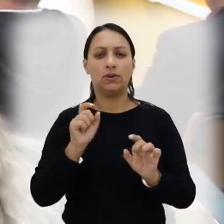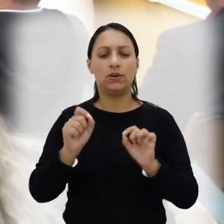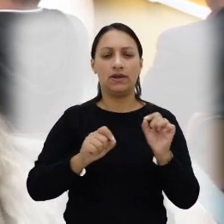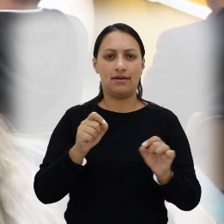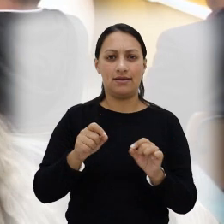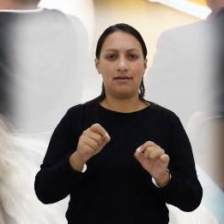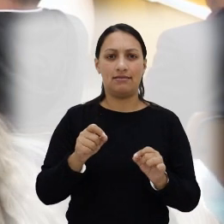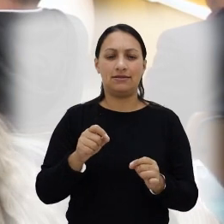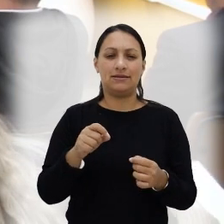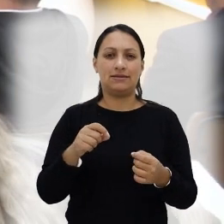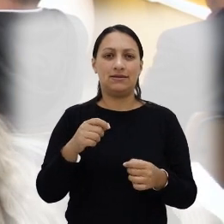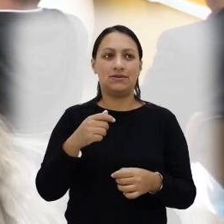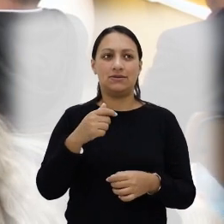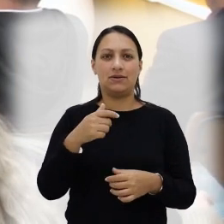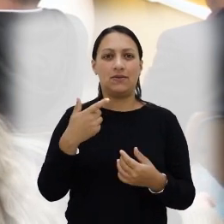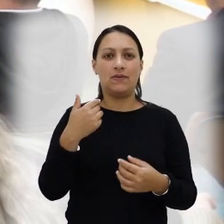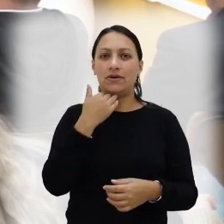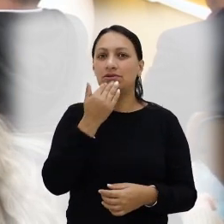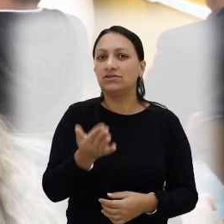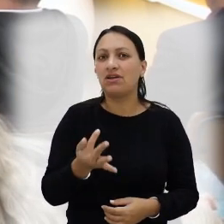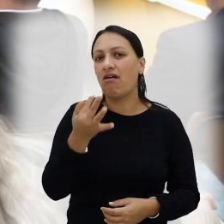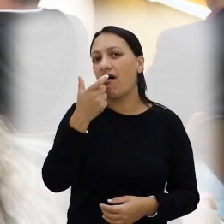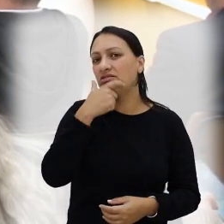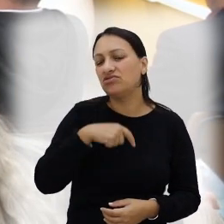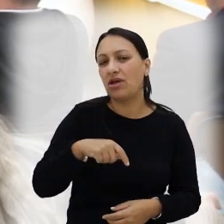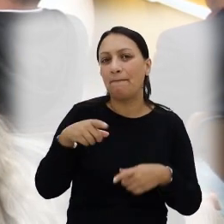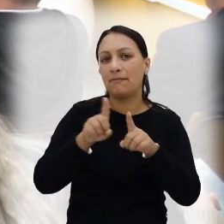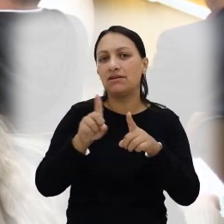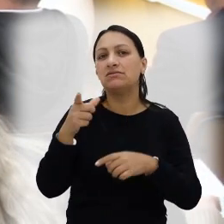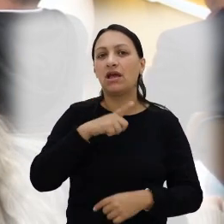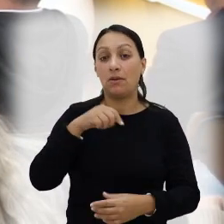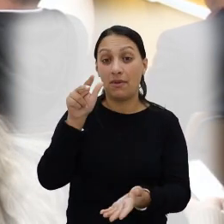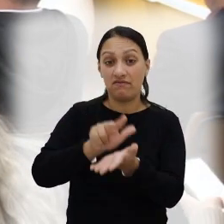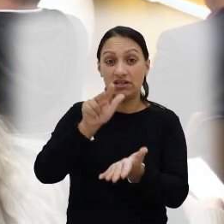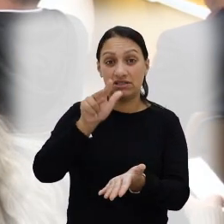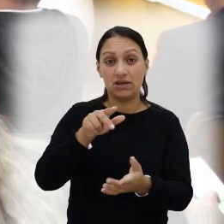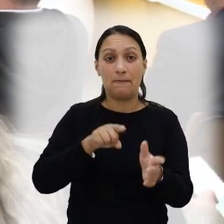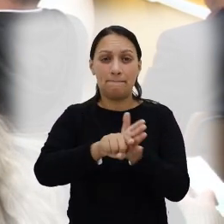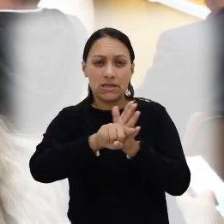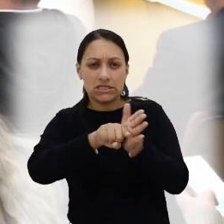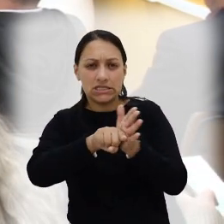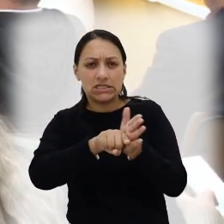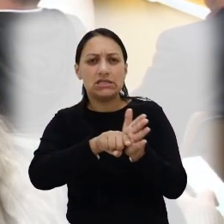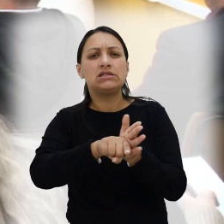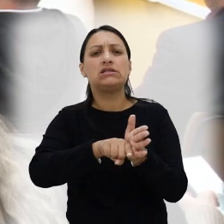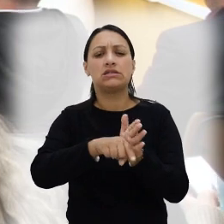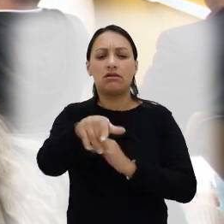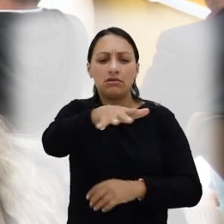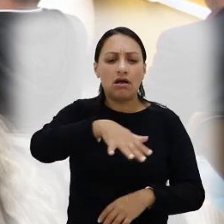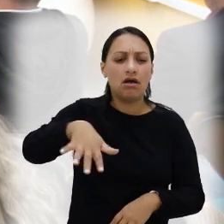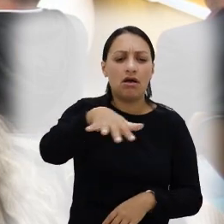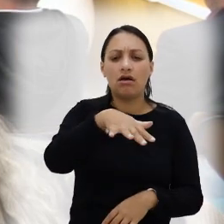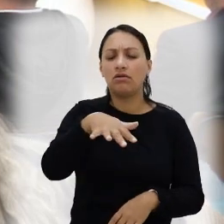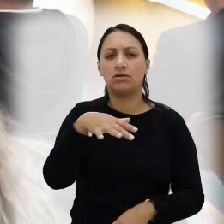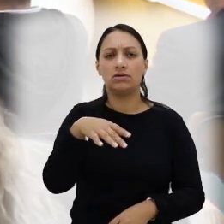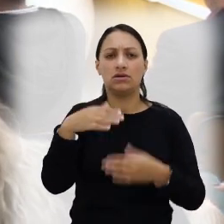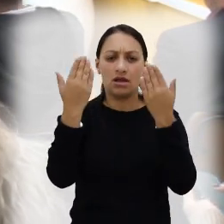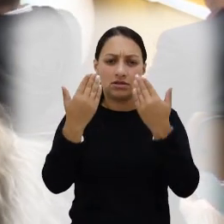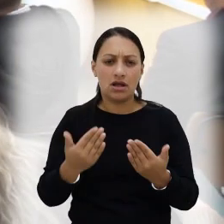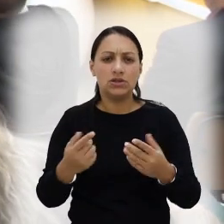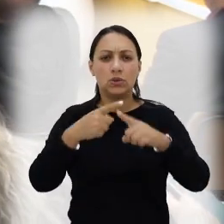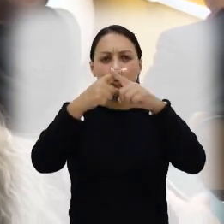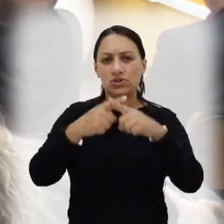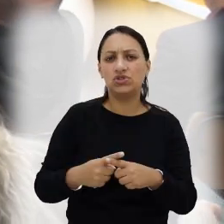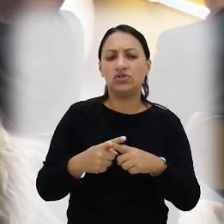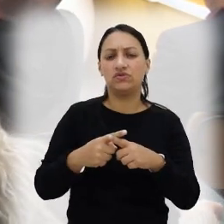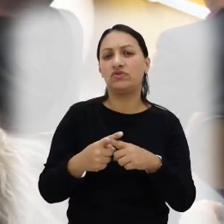tem uma situação, uma lacuna, e sim, de fato, eu ter uma validação em relação a essa lacuna, com pesquisa de mercado, com análise competitiva, com